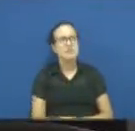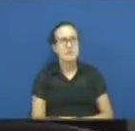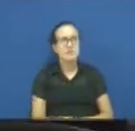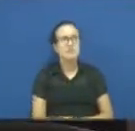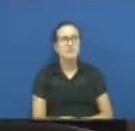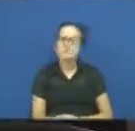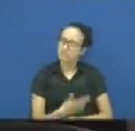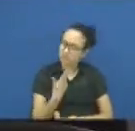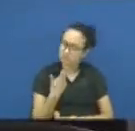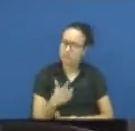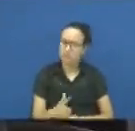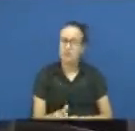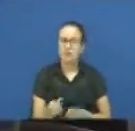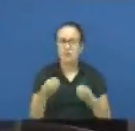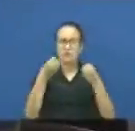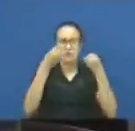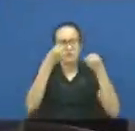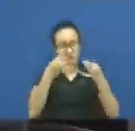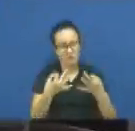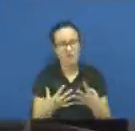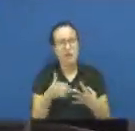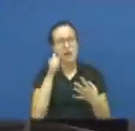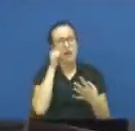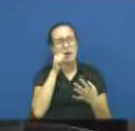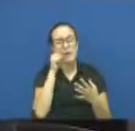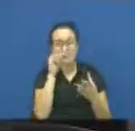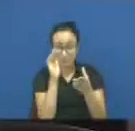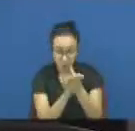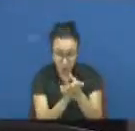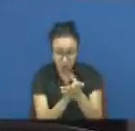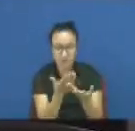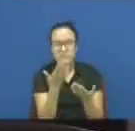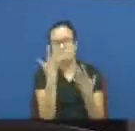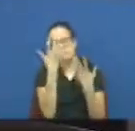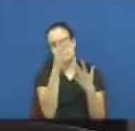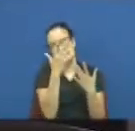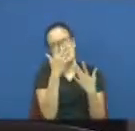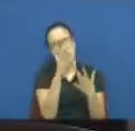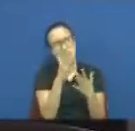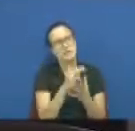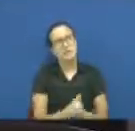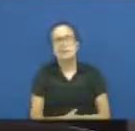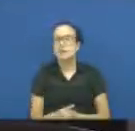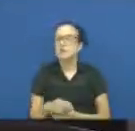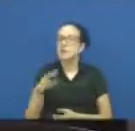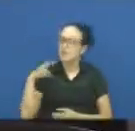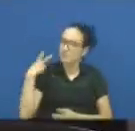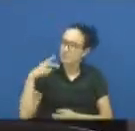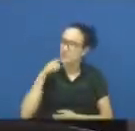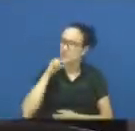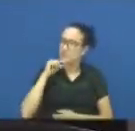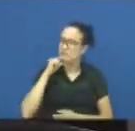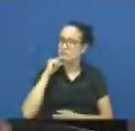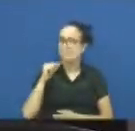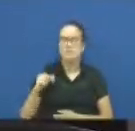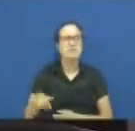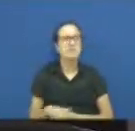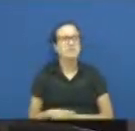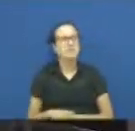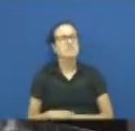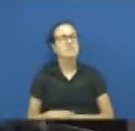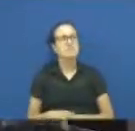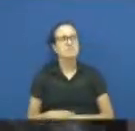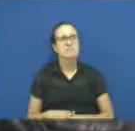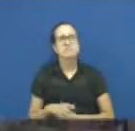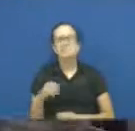aqui falar para Dona Maria, parabéns. E, doutor Raul, realmente é muito gratificante